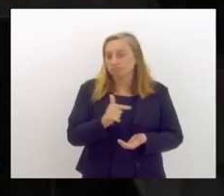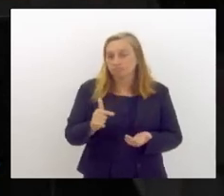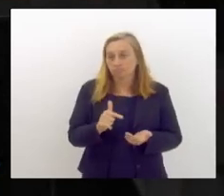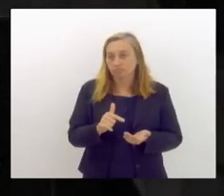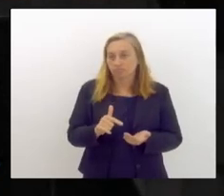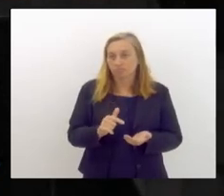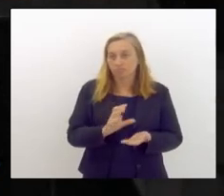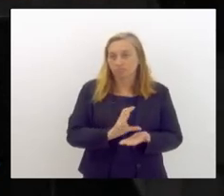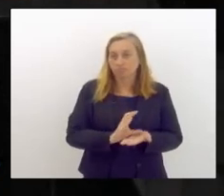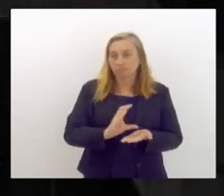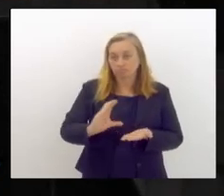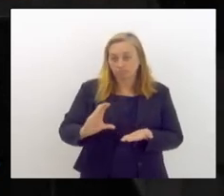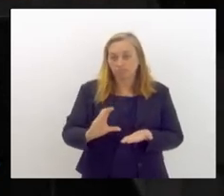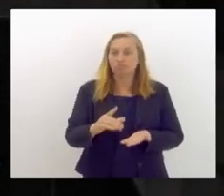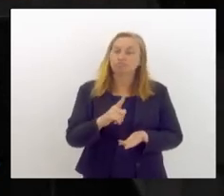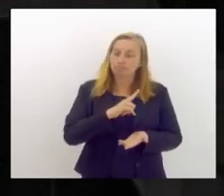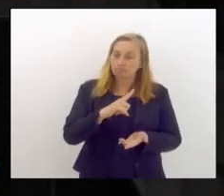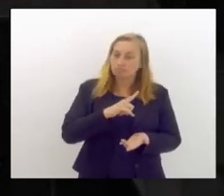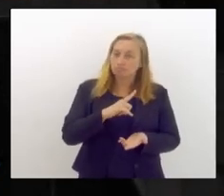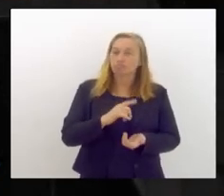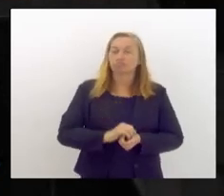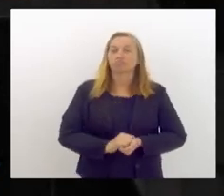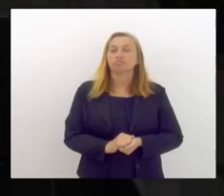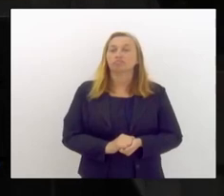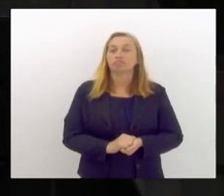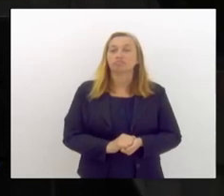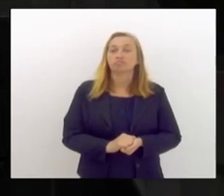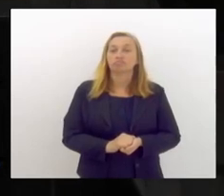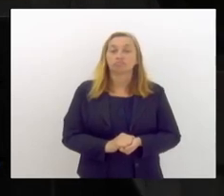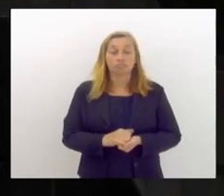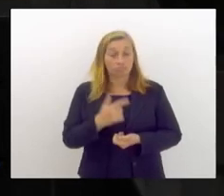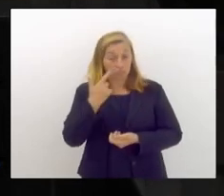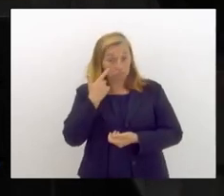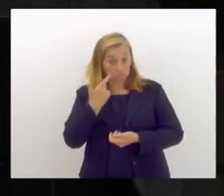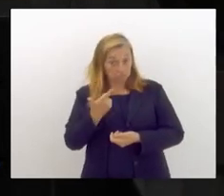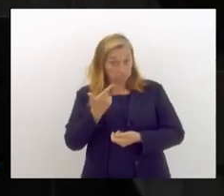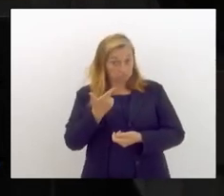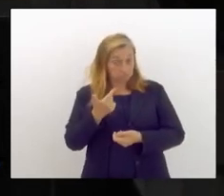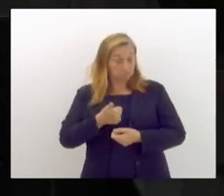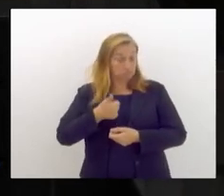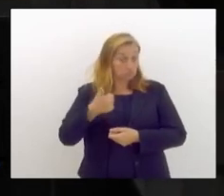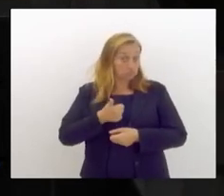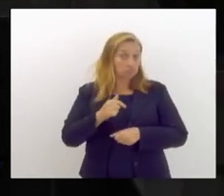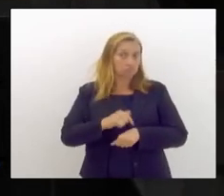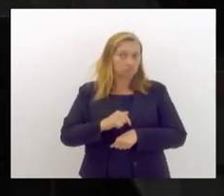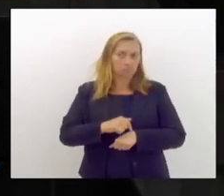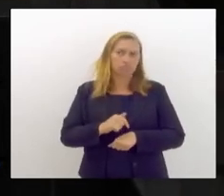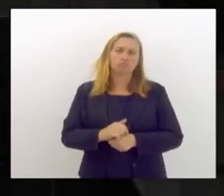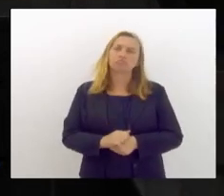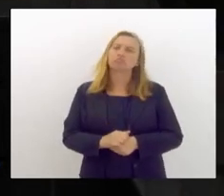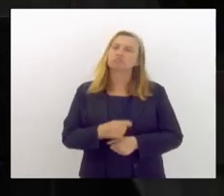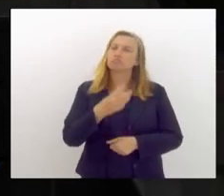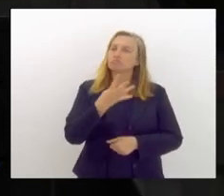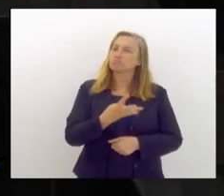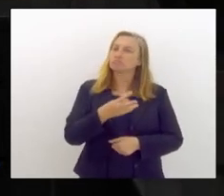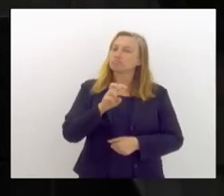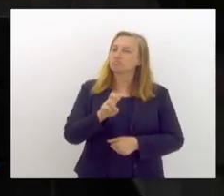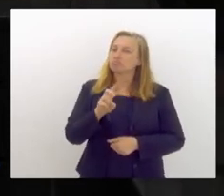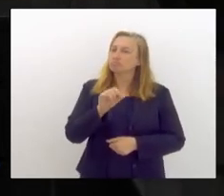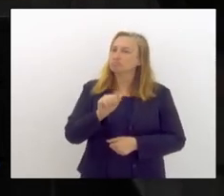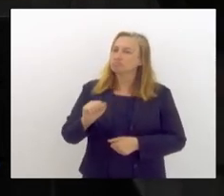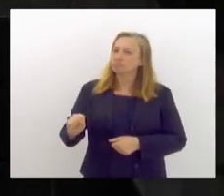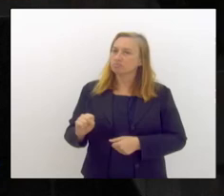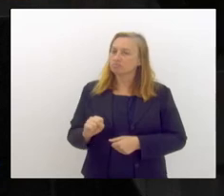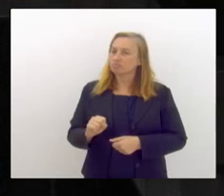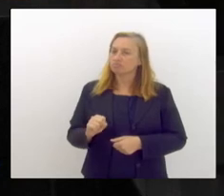o recurso há. O que não há, ao meu ver, nesse primeiro momento e nesses 45 dias de